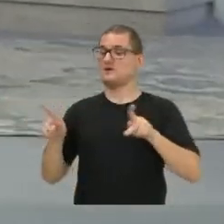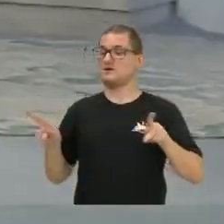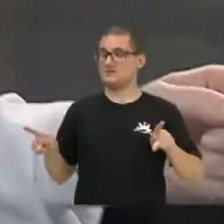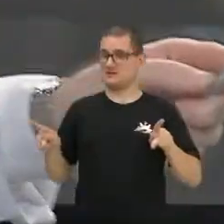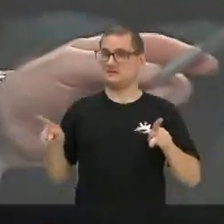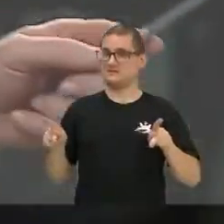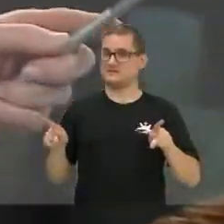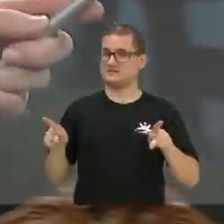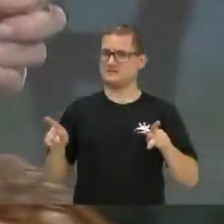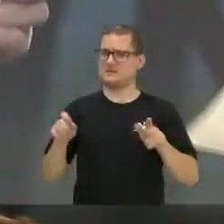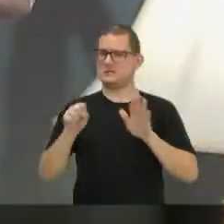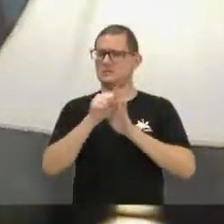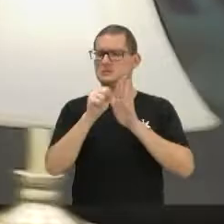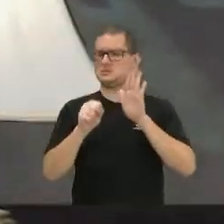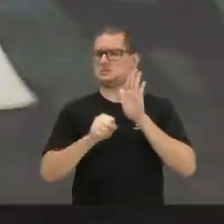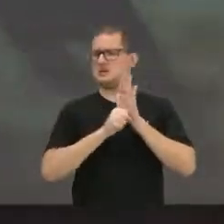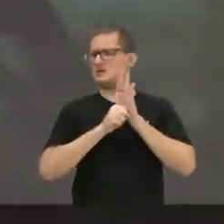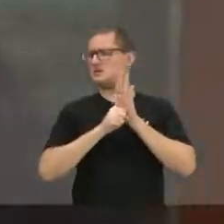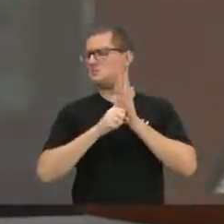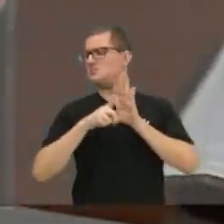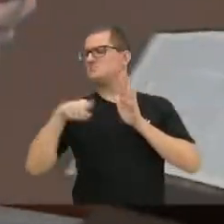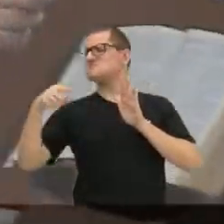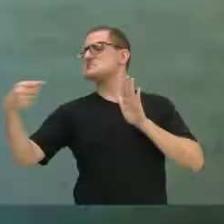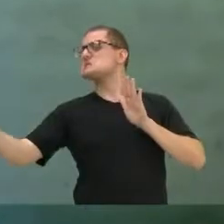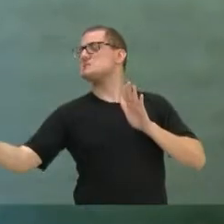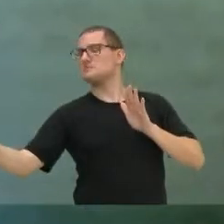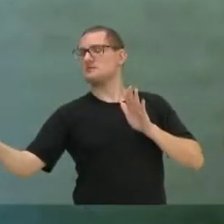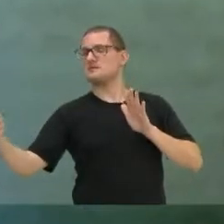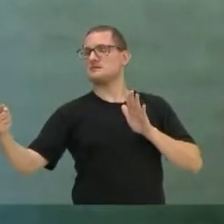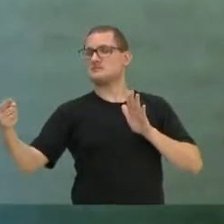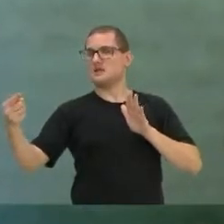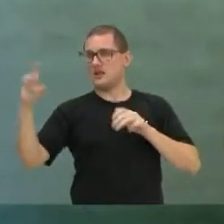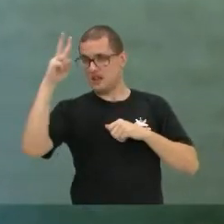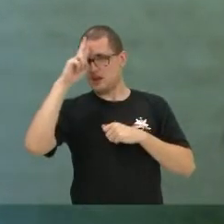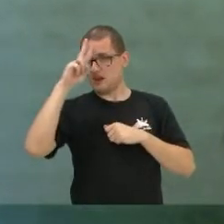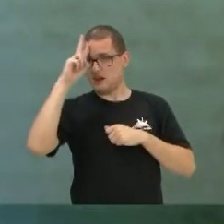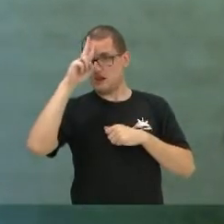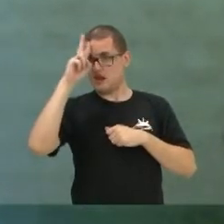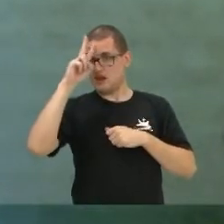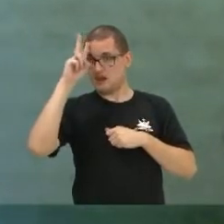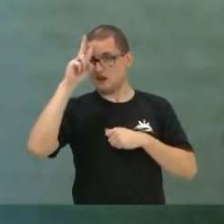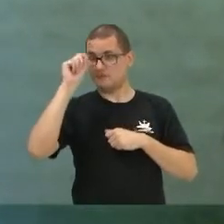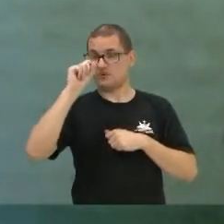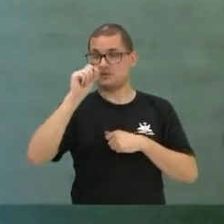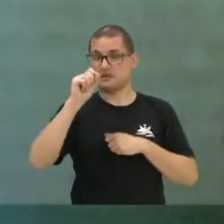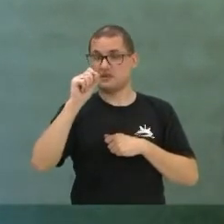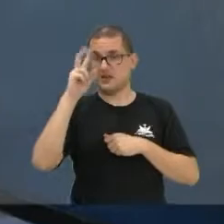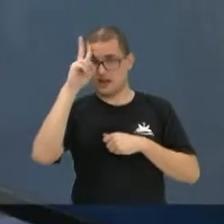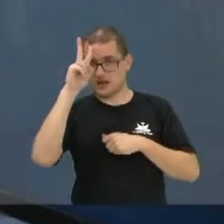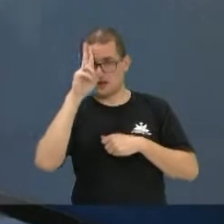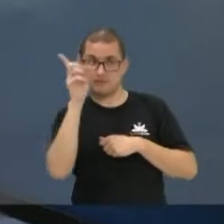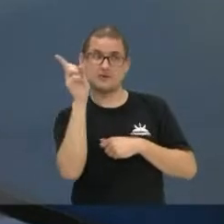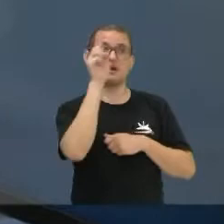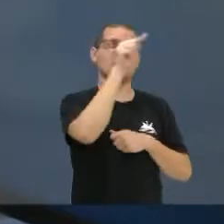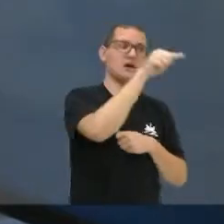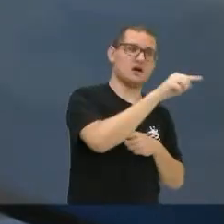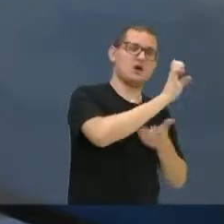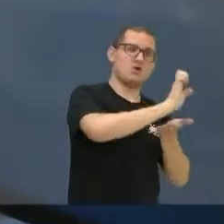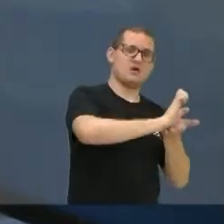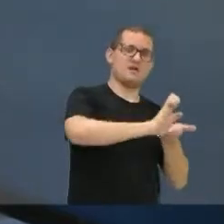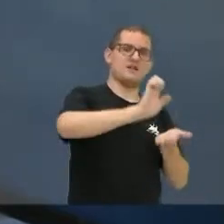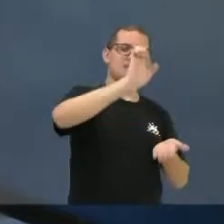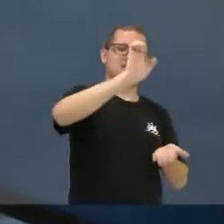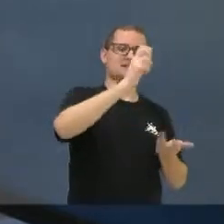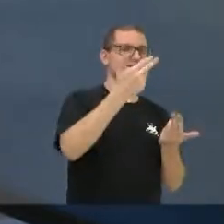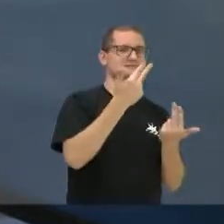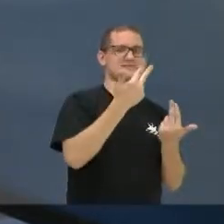séculos depois toma aquelas antigas imagens ea como referencial a palavra do profeta